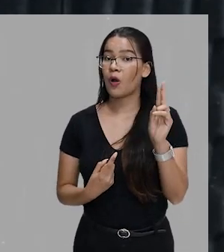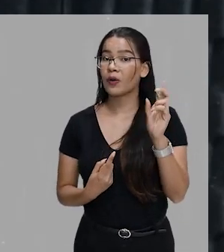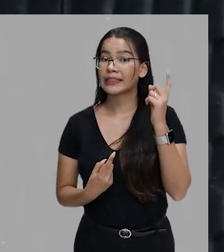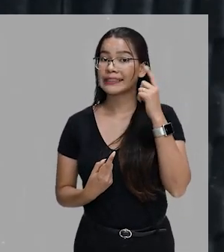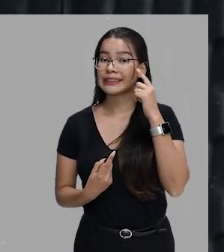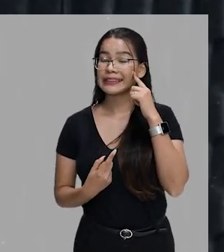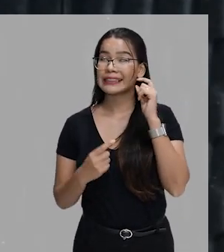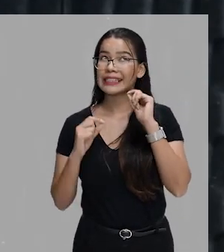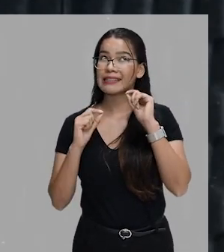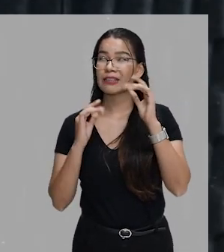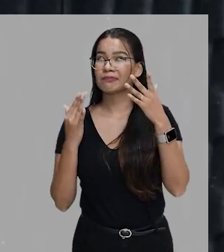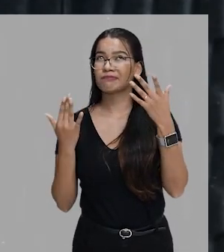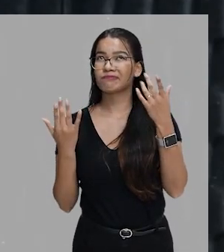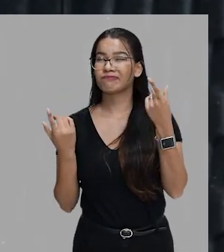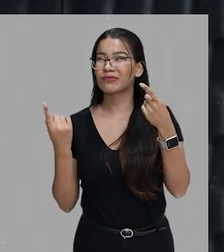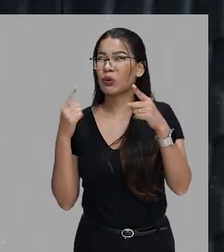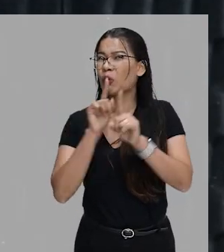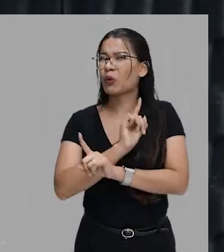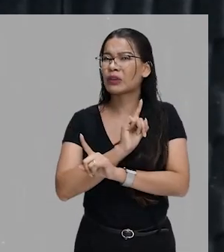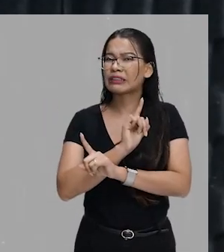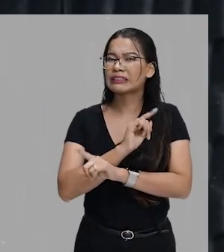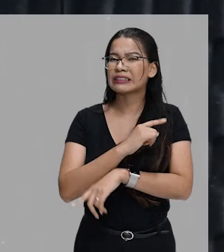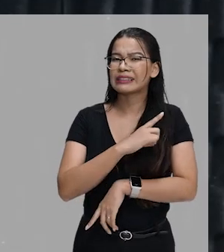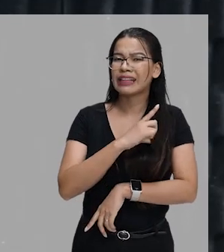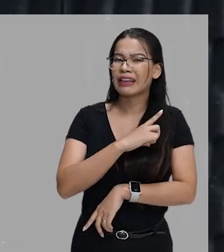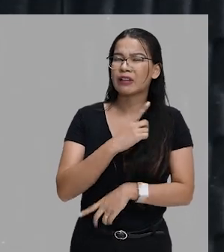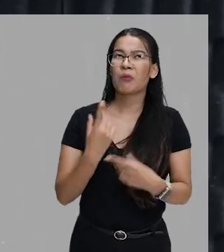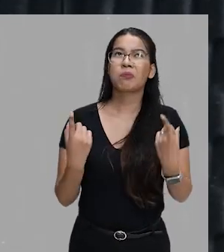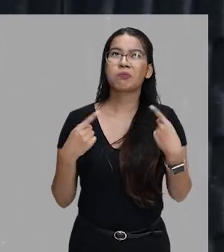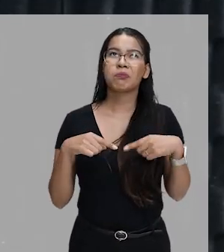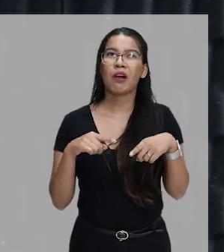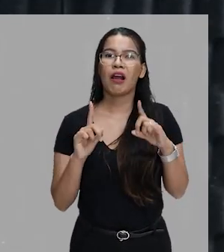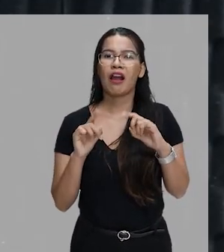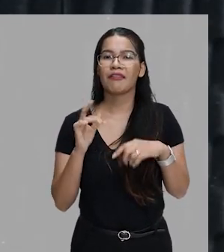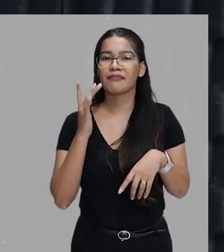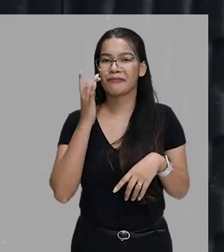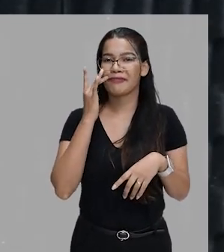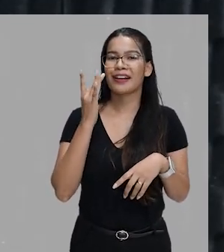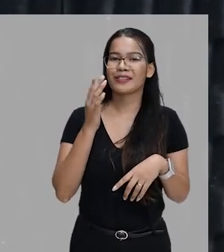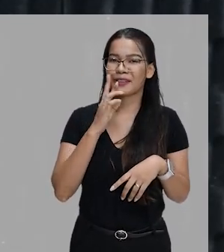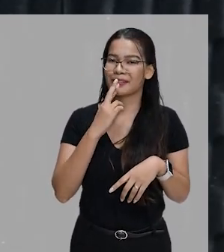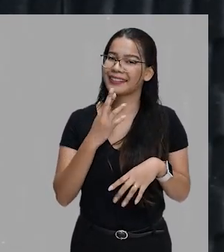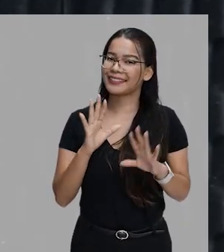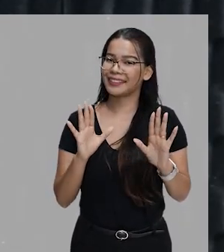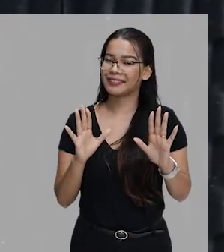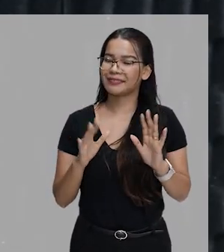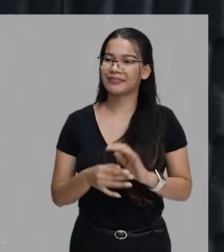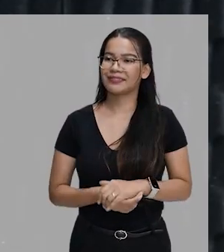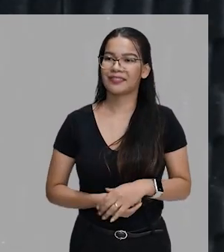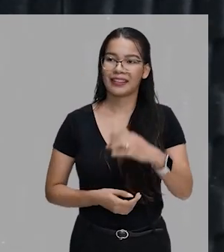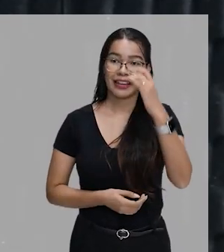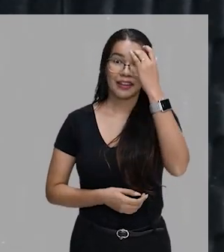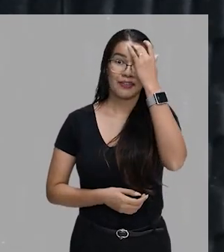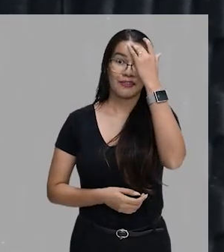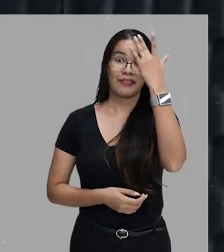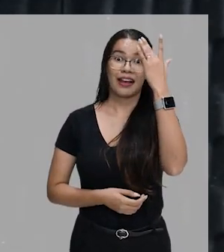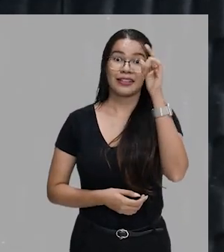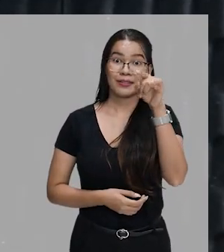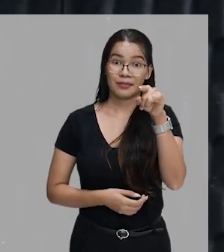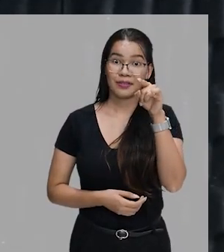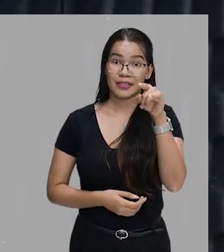que, sei lá, tem contrariedade? Fácil demais, né? Extremamente fácil